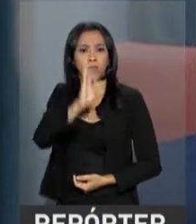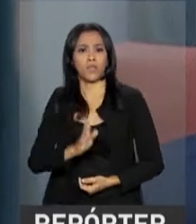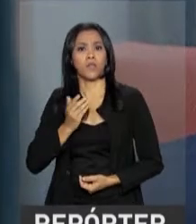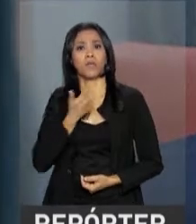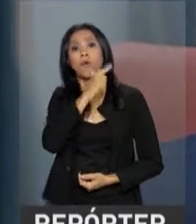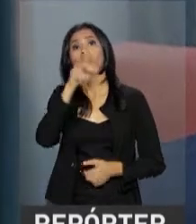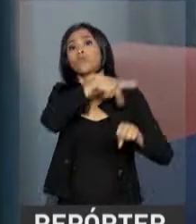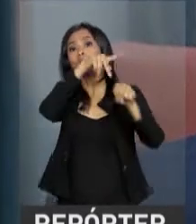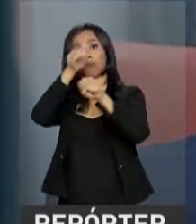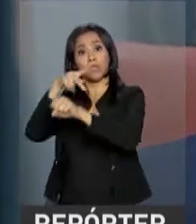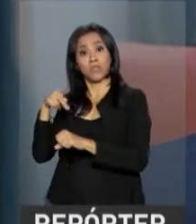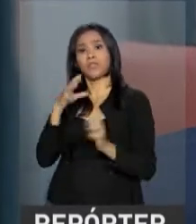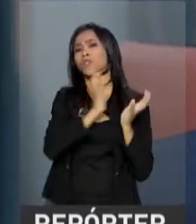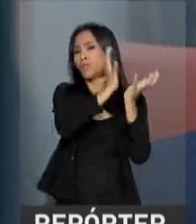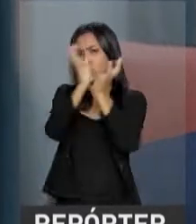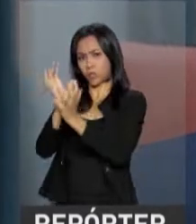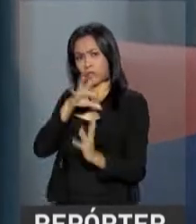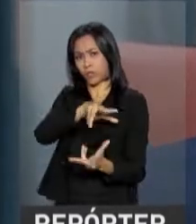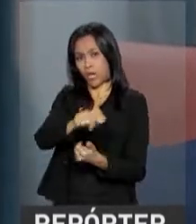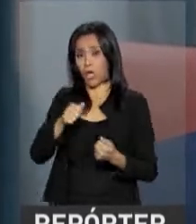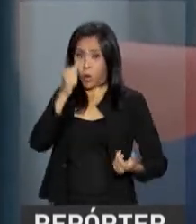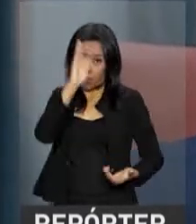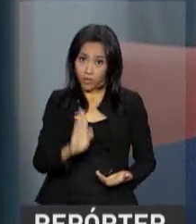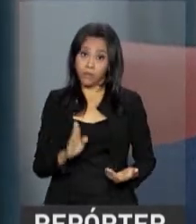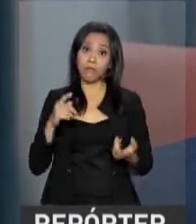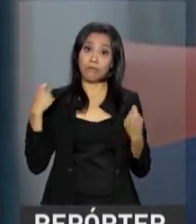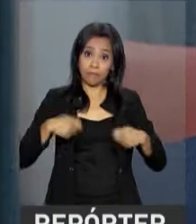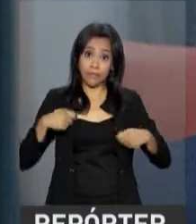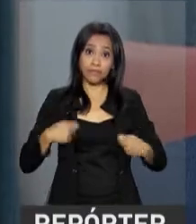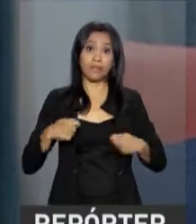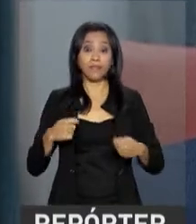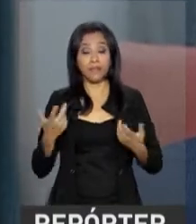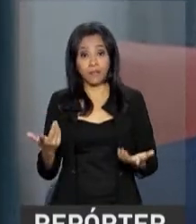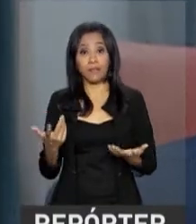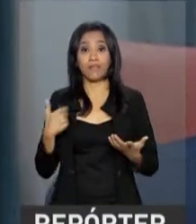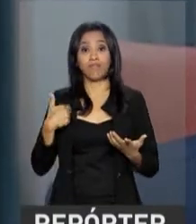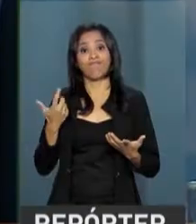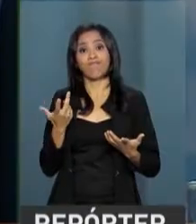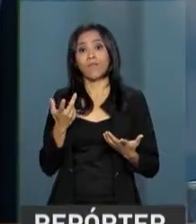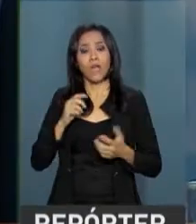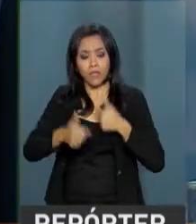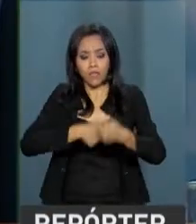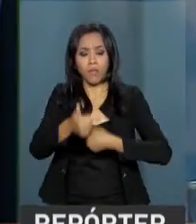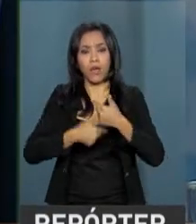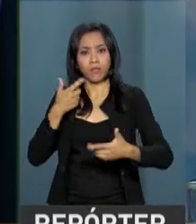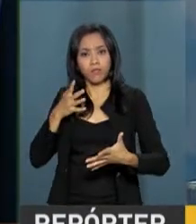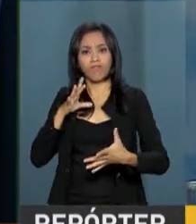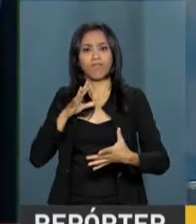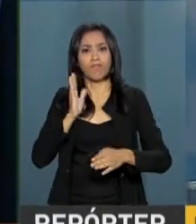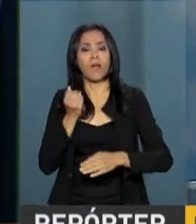o protagonismo do país no exterior precisa se converter em benefícios para a sociedade. A política